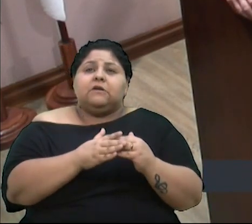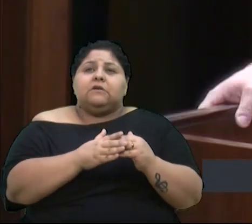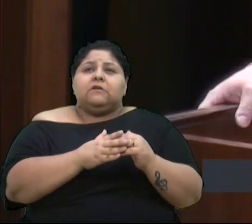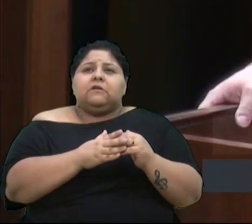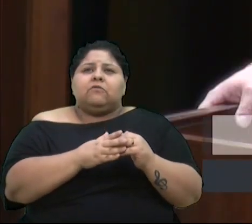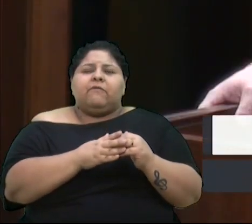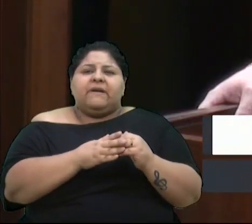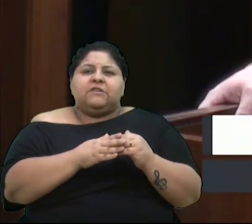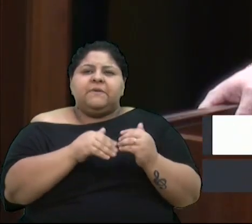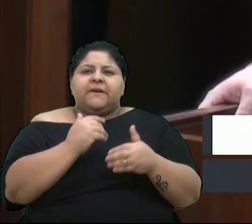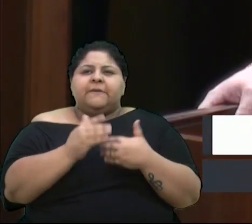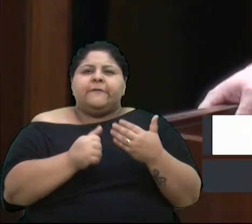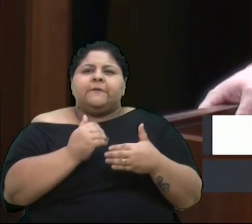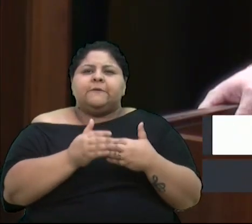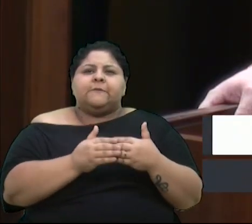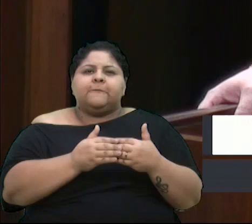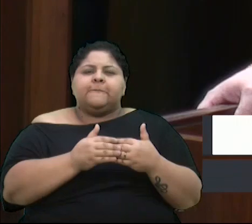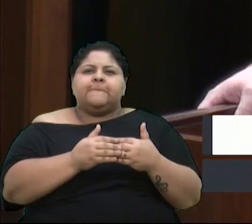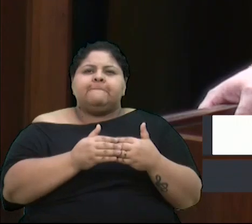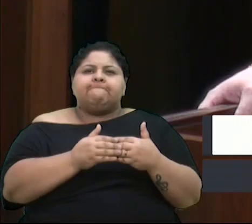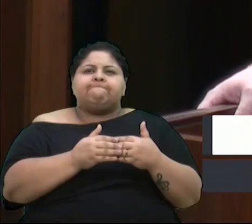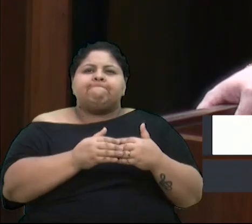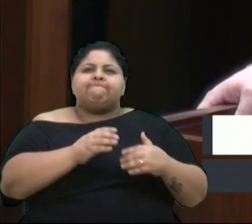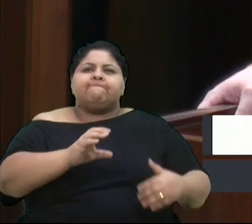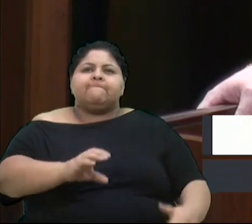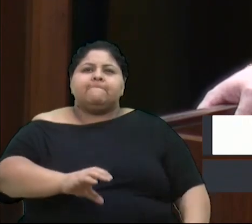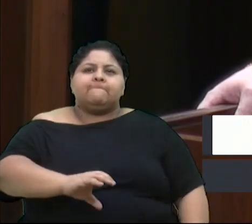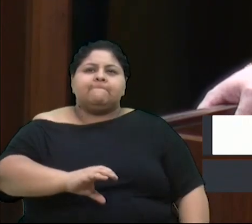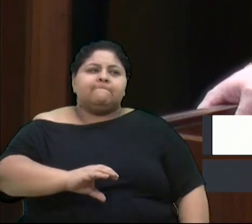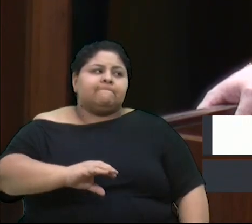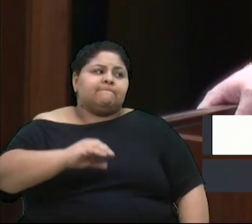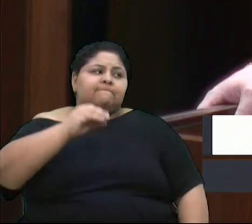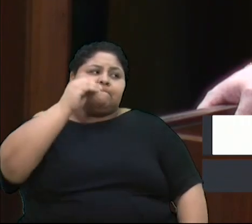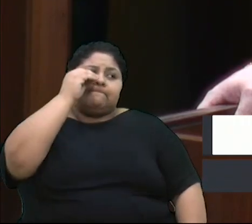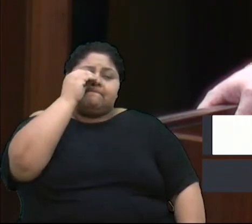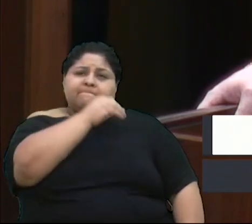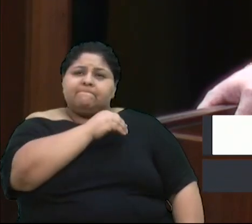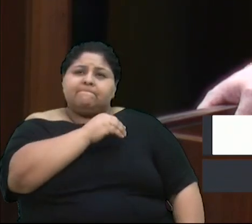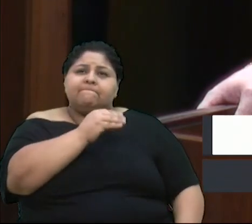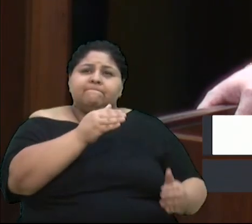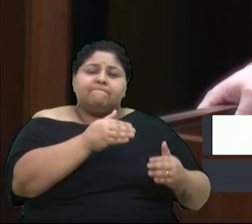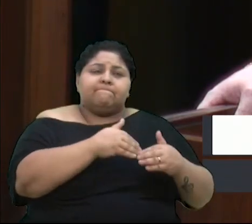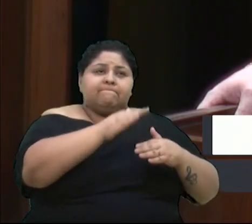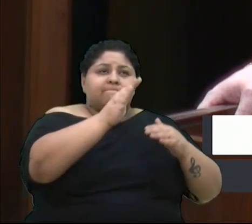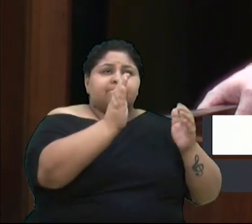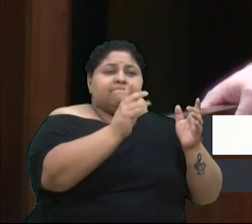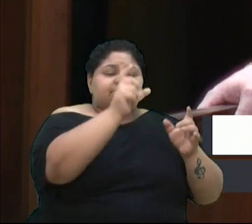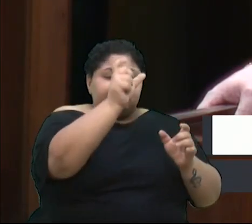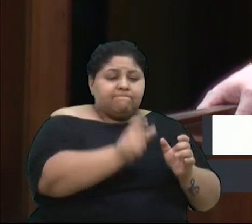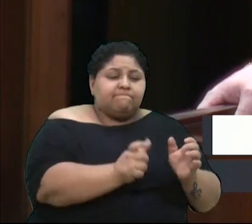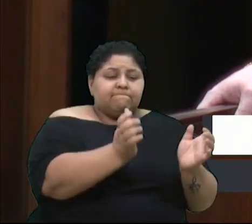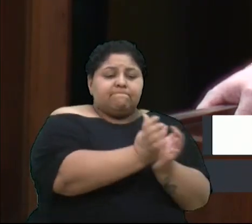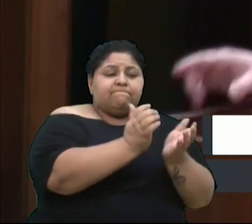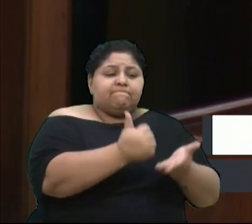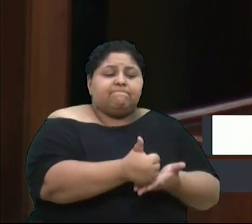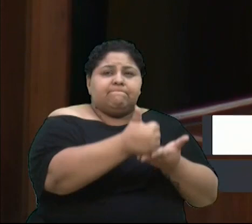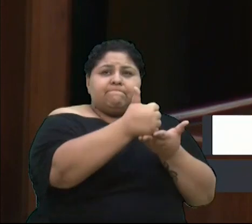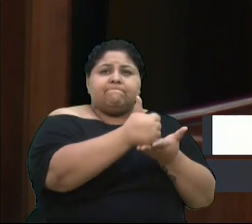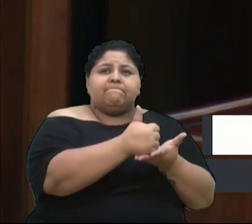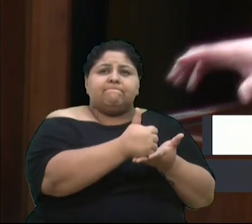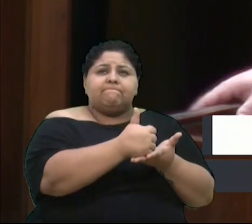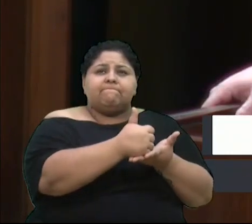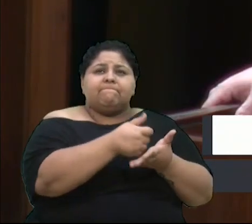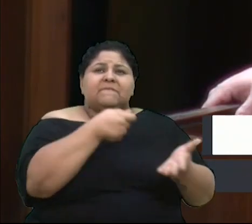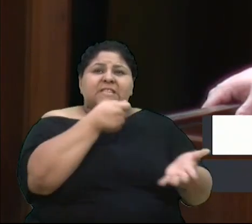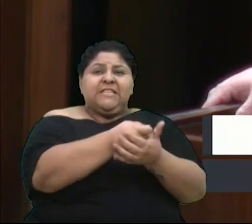Covardes, esse grupo de terroristas, mas mais covarde ainda é quem não se posiciona. Ou melhor, quem se posiciona